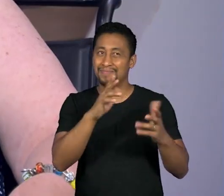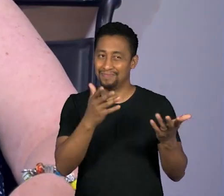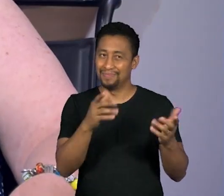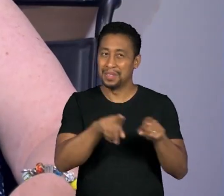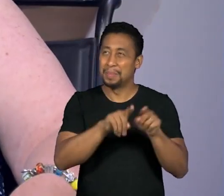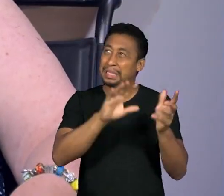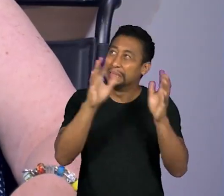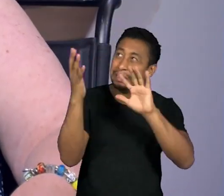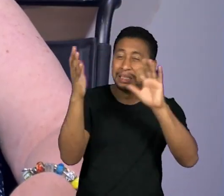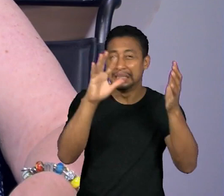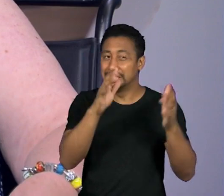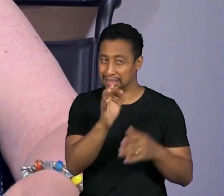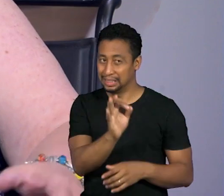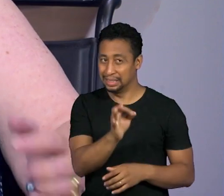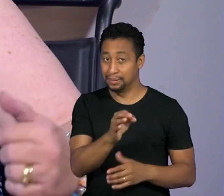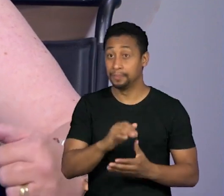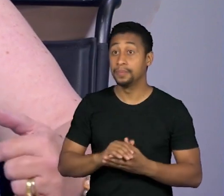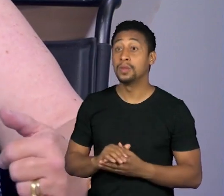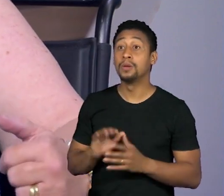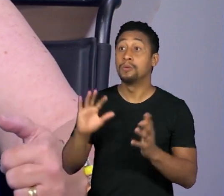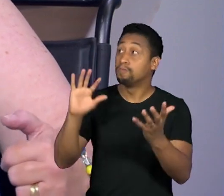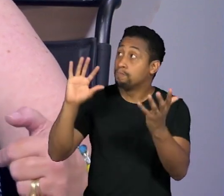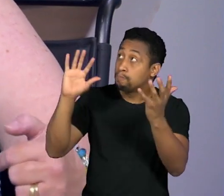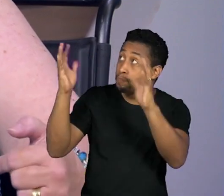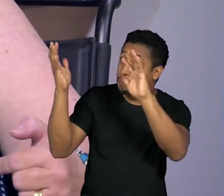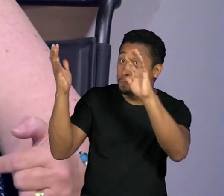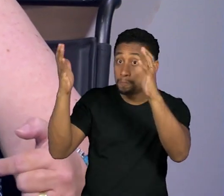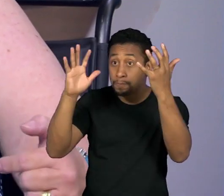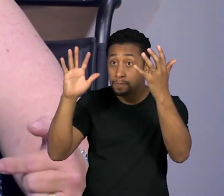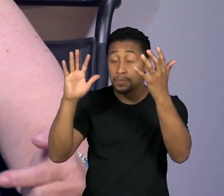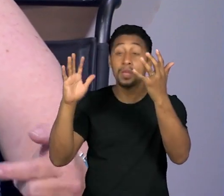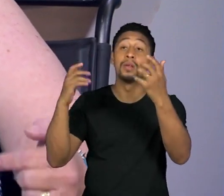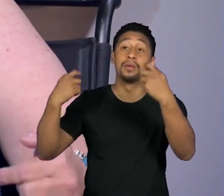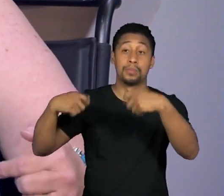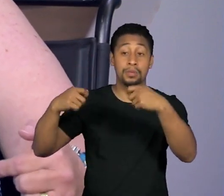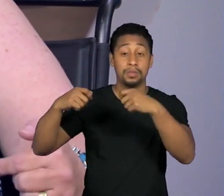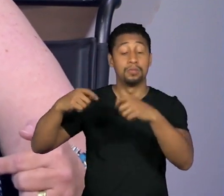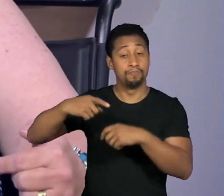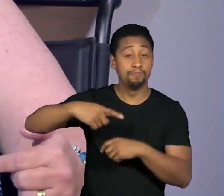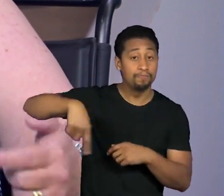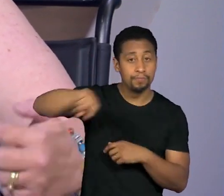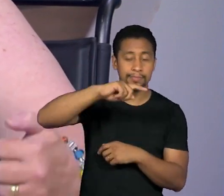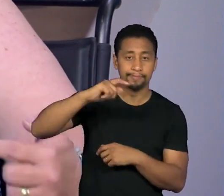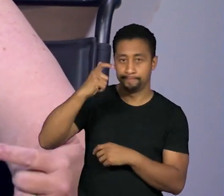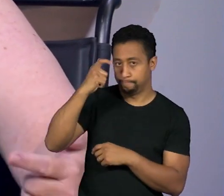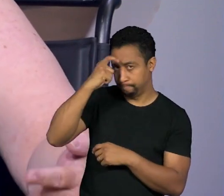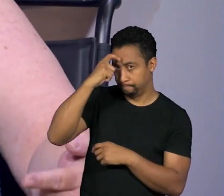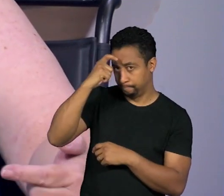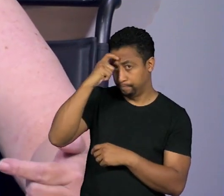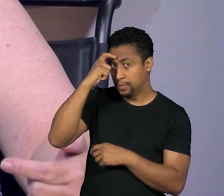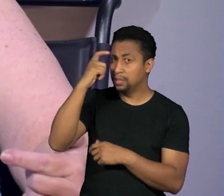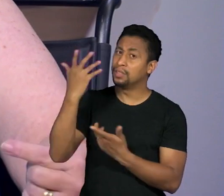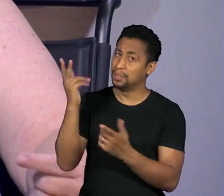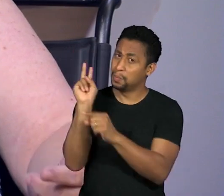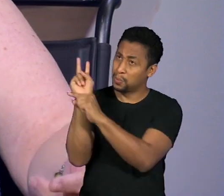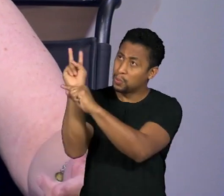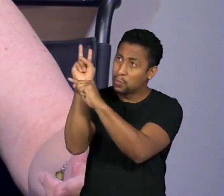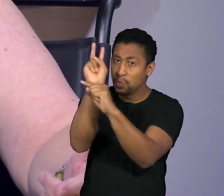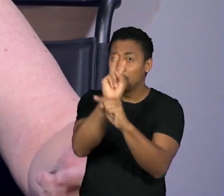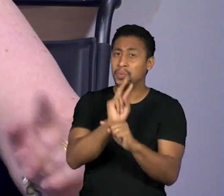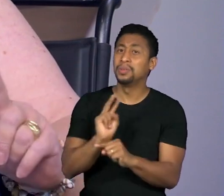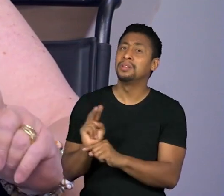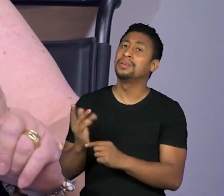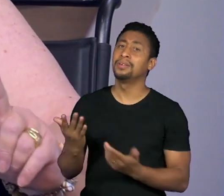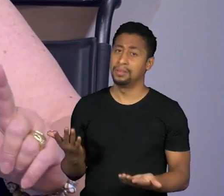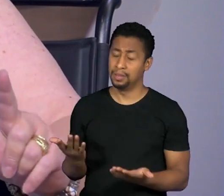mudanças climáticas, nós temos que mudar as nossas cabeças. Porque as mudanças climáticas fomos nós que